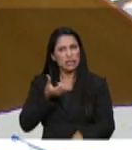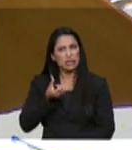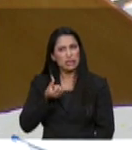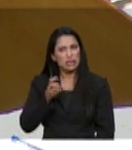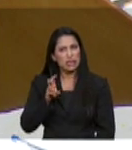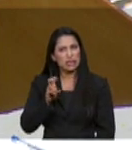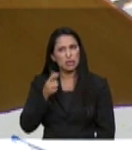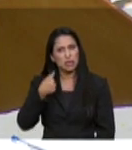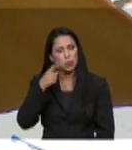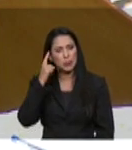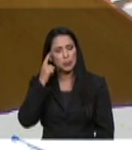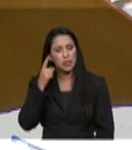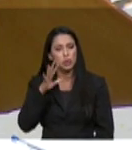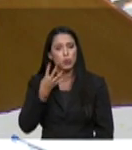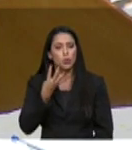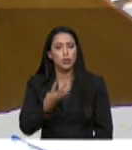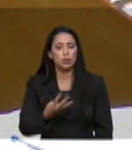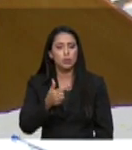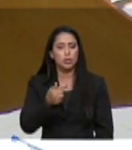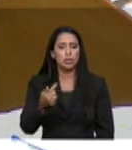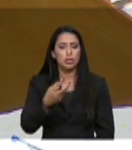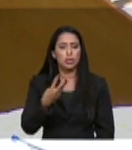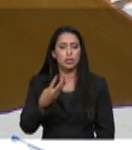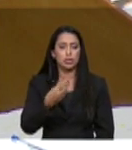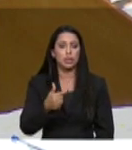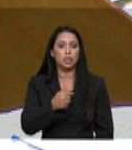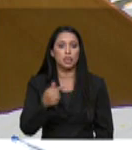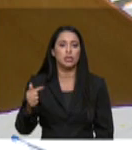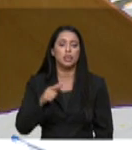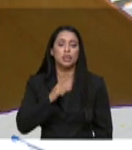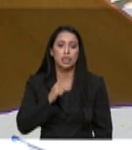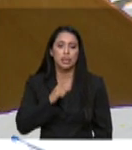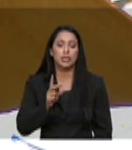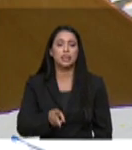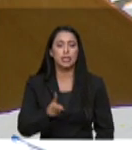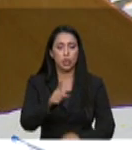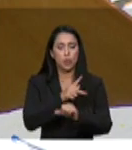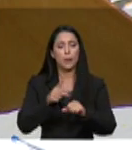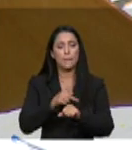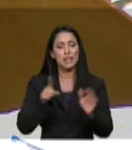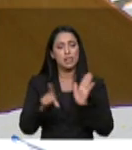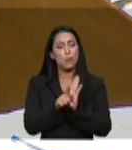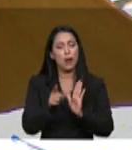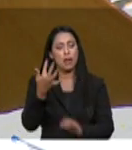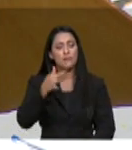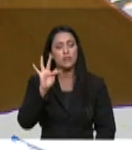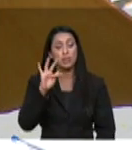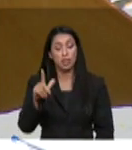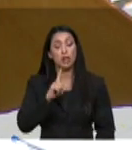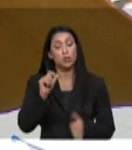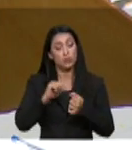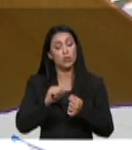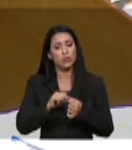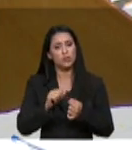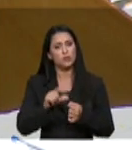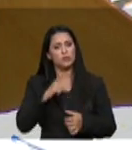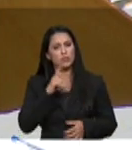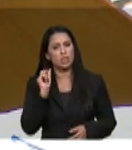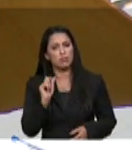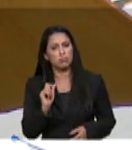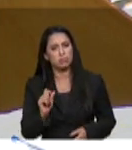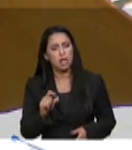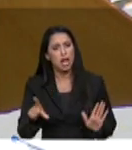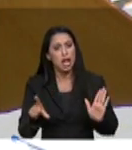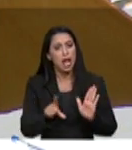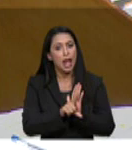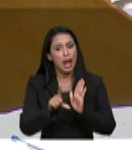engano de 65 é a lei 4.737 que ela é vigente no país é uma lei federal que foi feita onde tem que